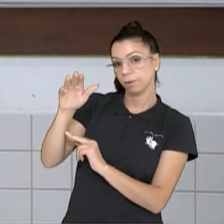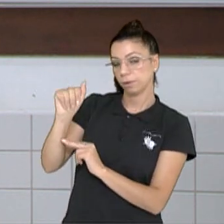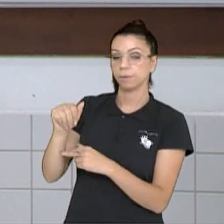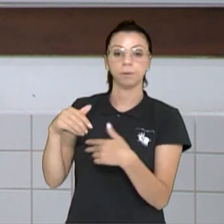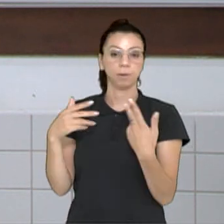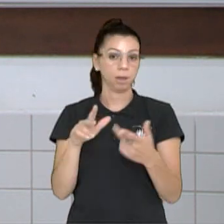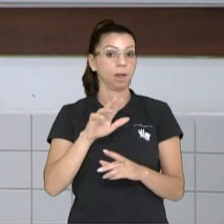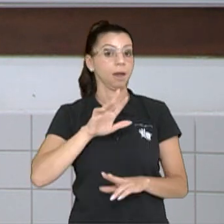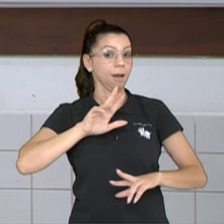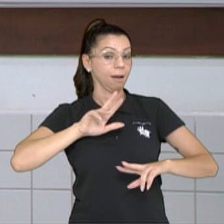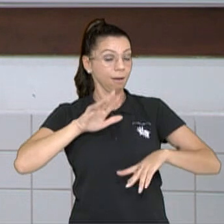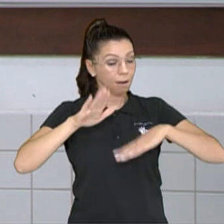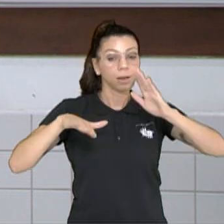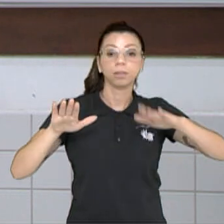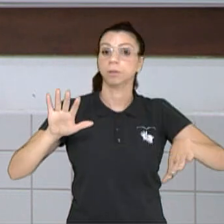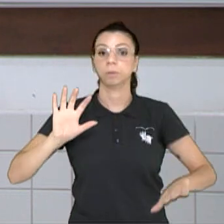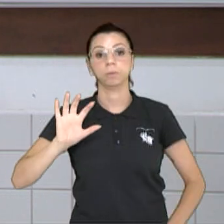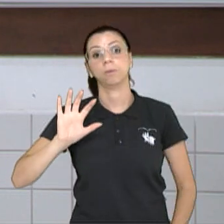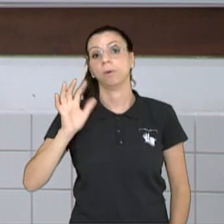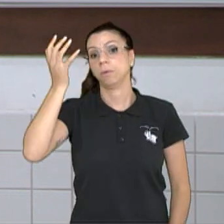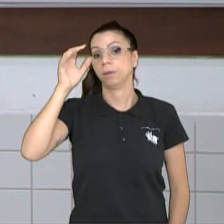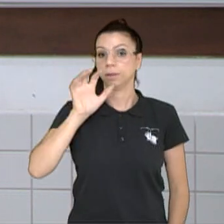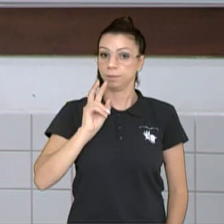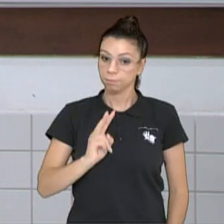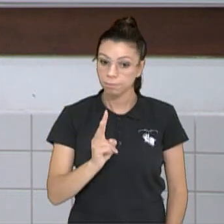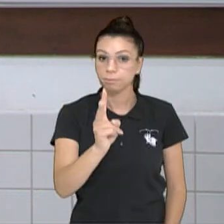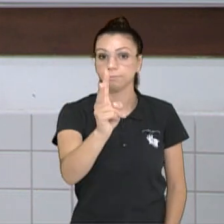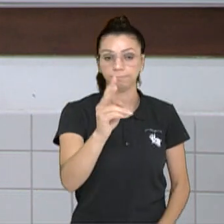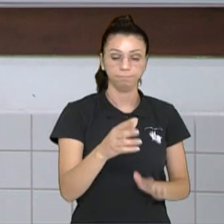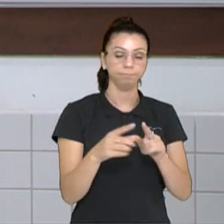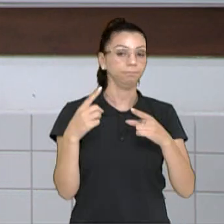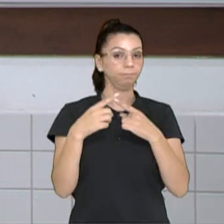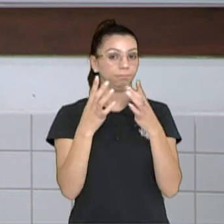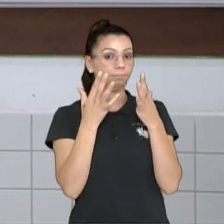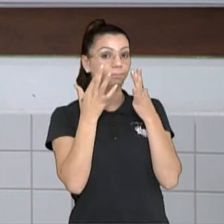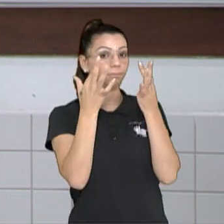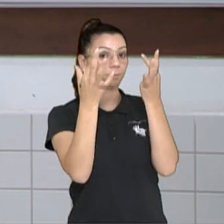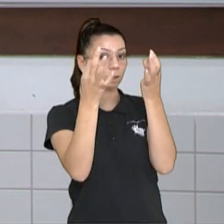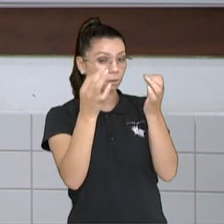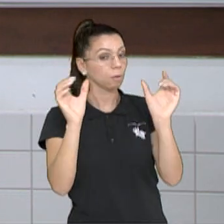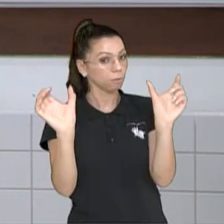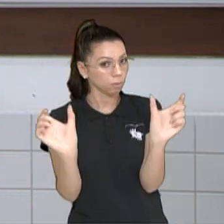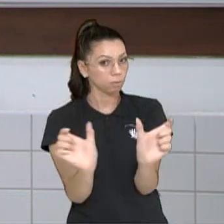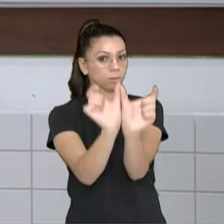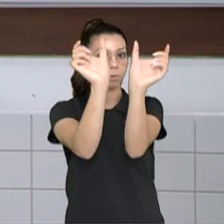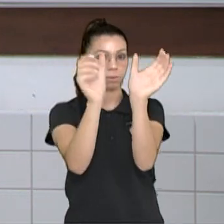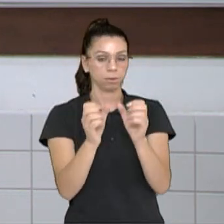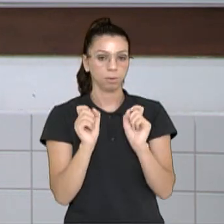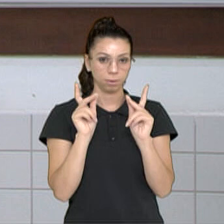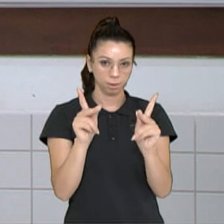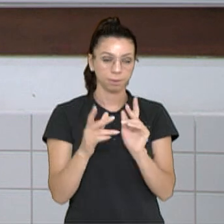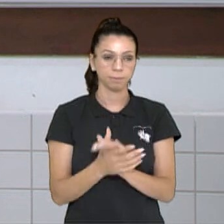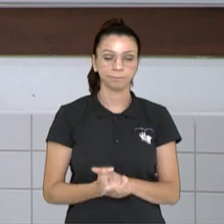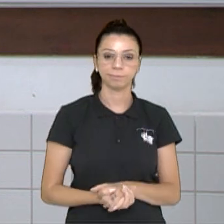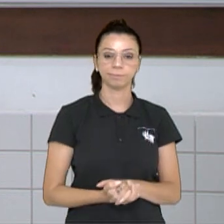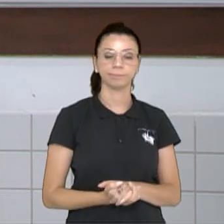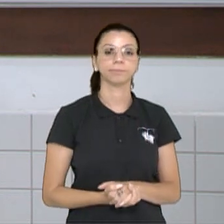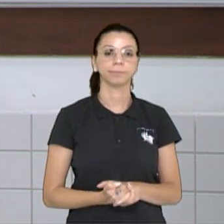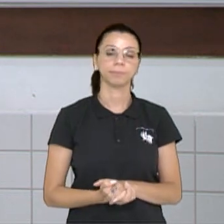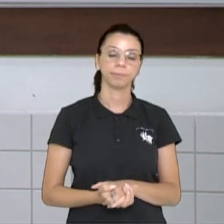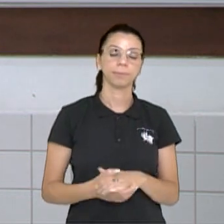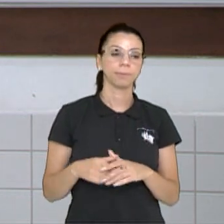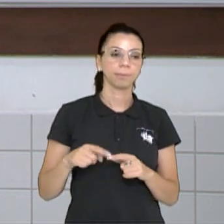Isso não acontece sempre, quero chamar a atenção de vocês que foi uma coincidência, beleza? Então vamos para o